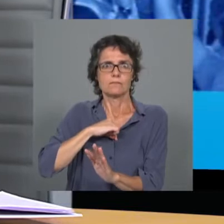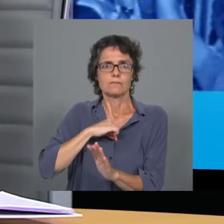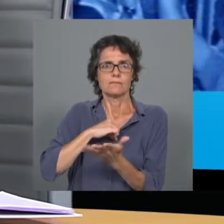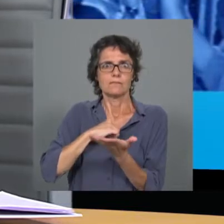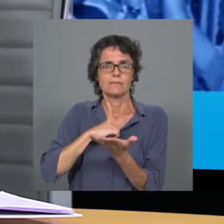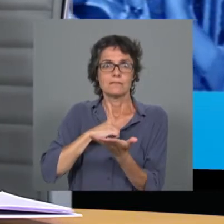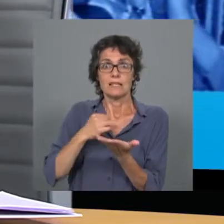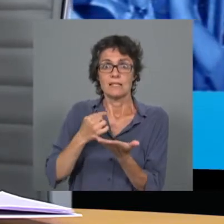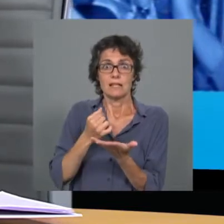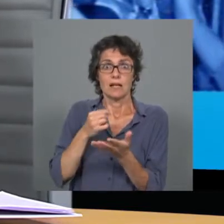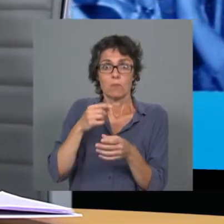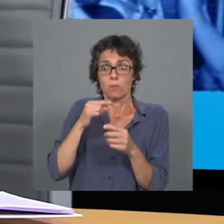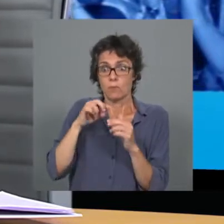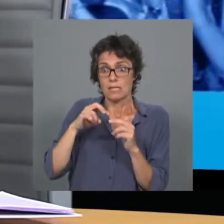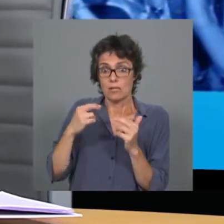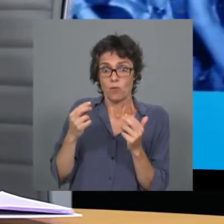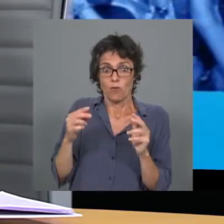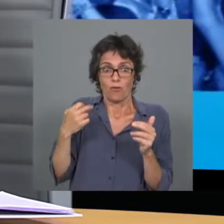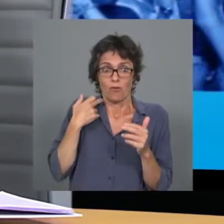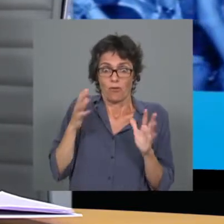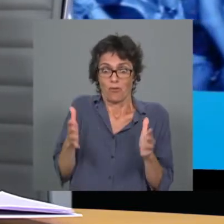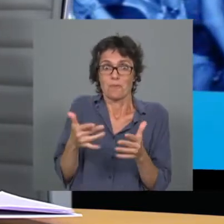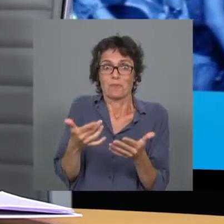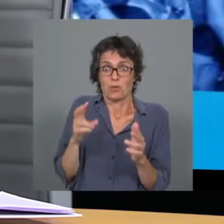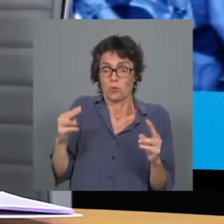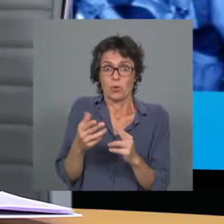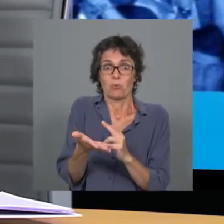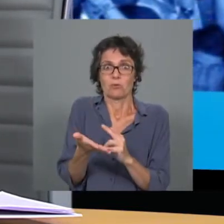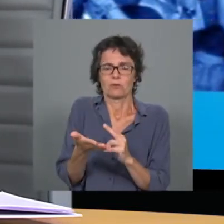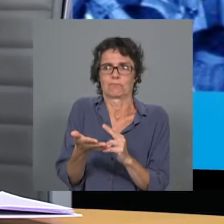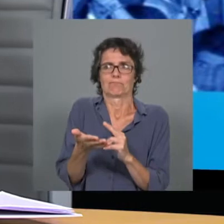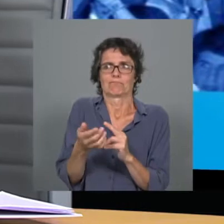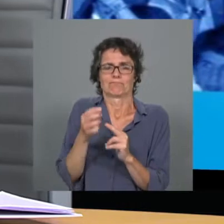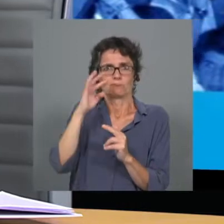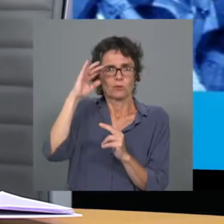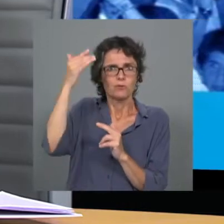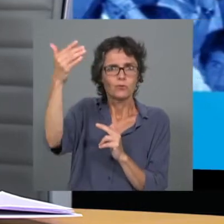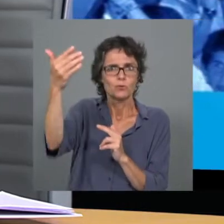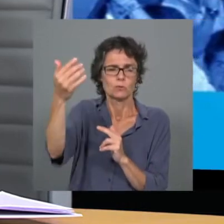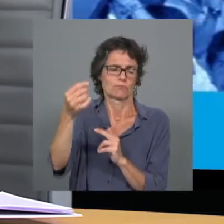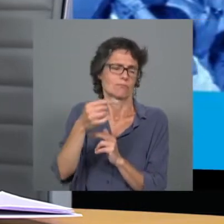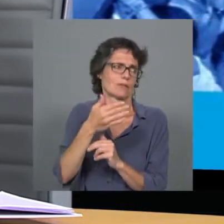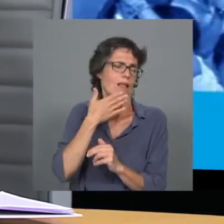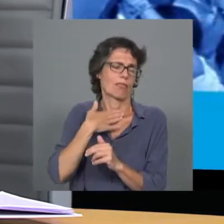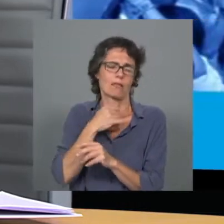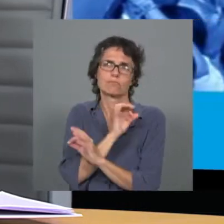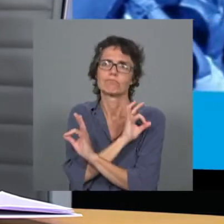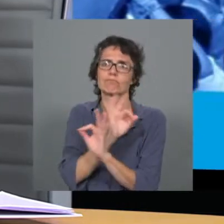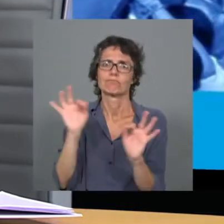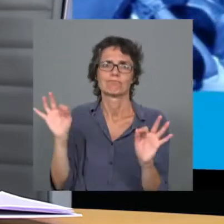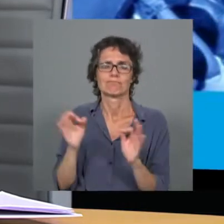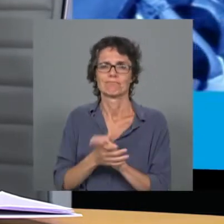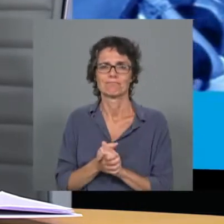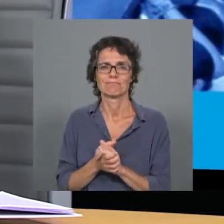de uma diocese, acredito que teremos, o futuro vai-nos trazer coisas belas e transformadoras. E essa é